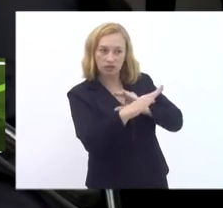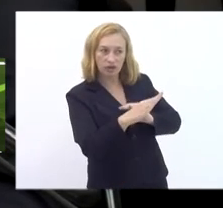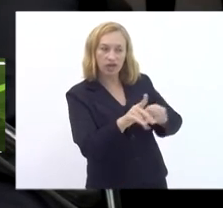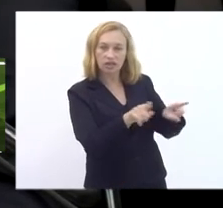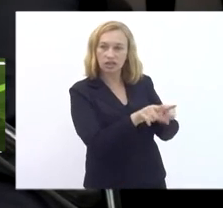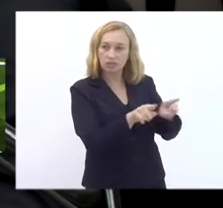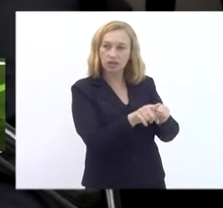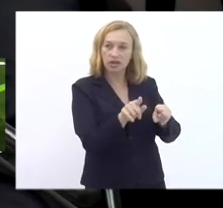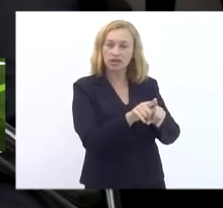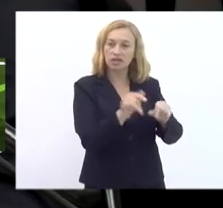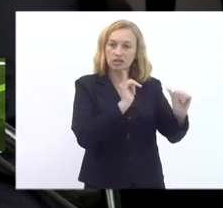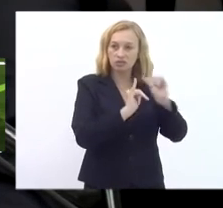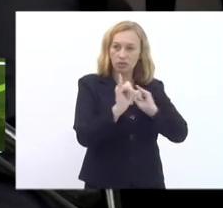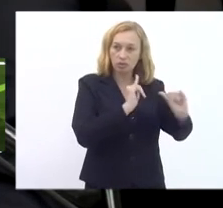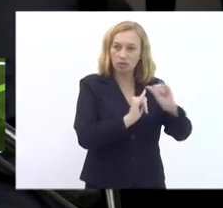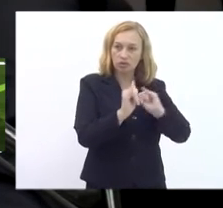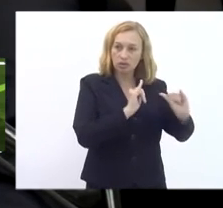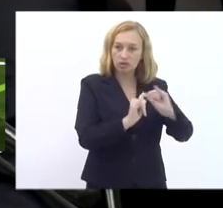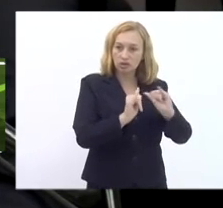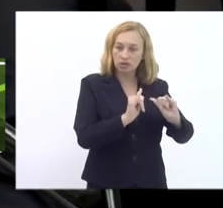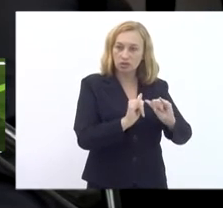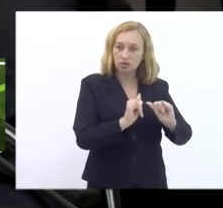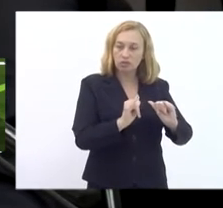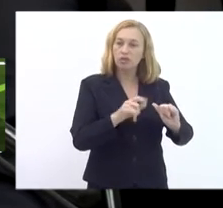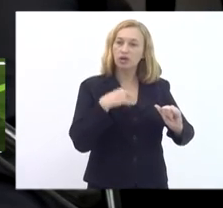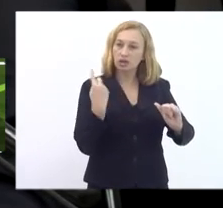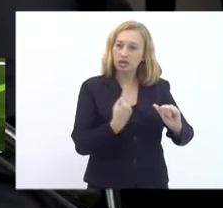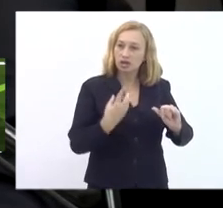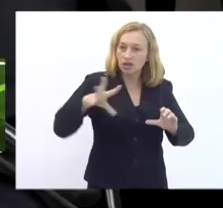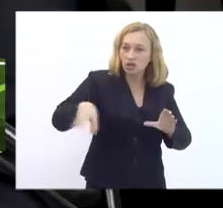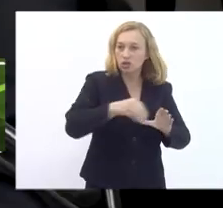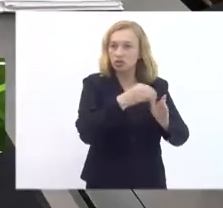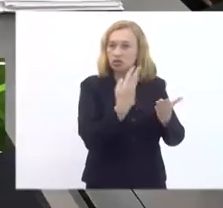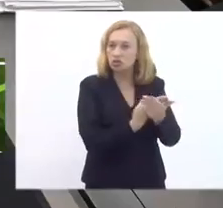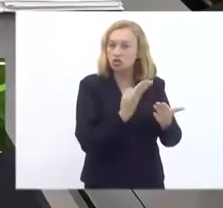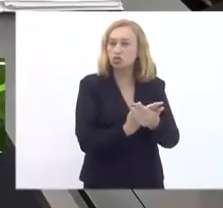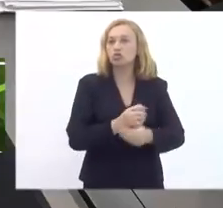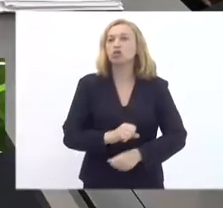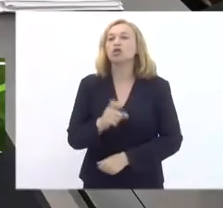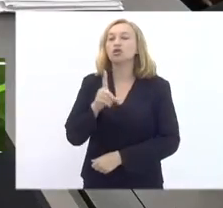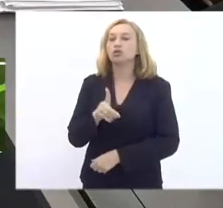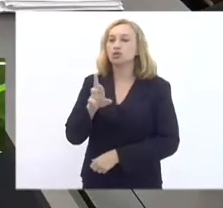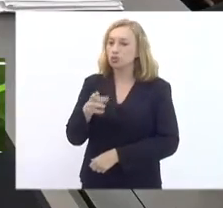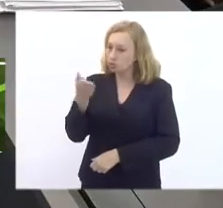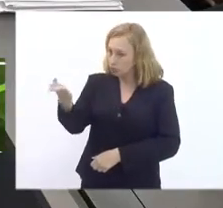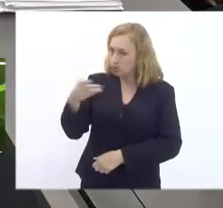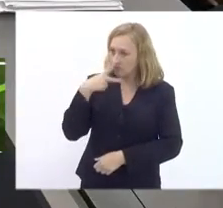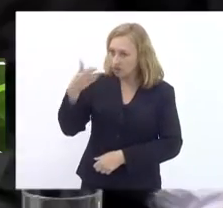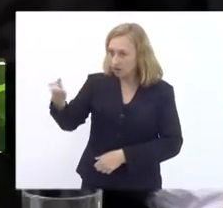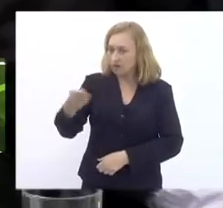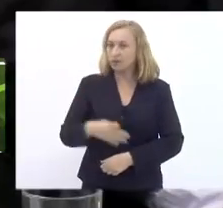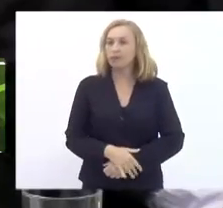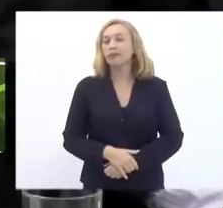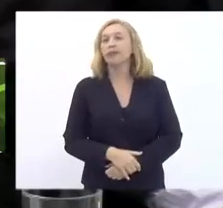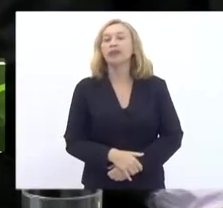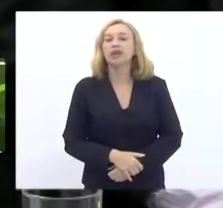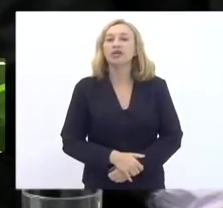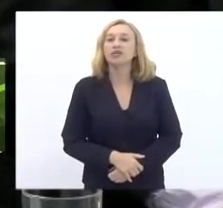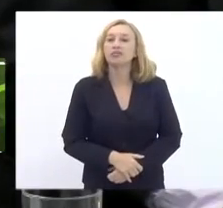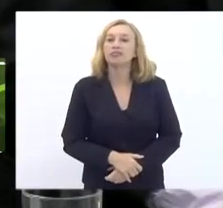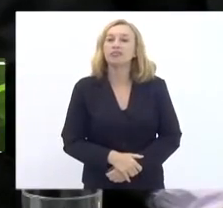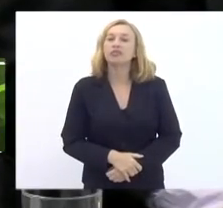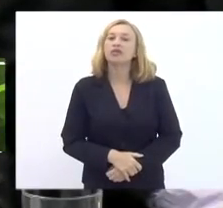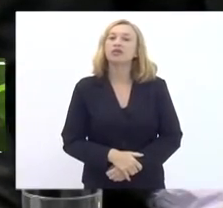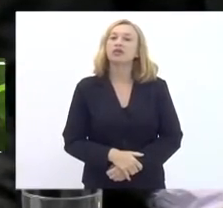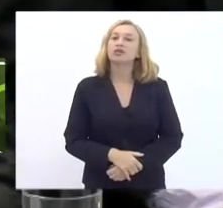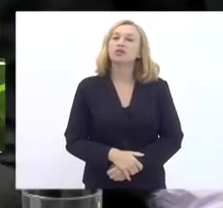ele ser considerado nos nossos estudos. Doutor Scholl, continue, por gentileza. Por fim, a gente já havia